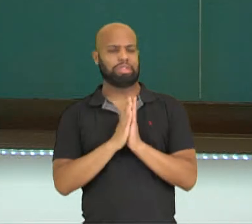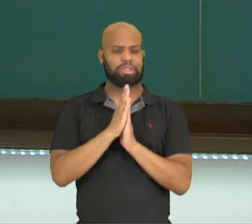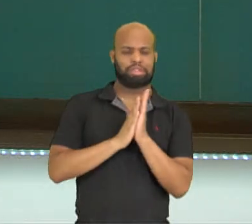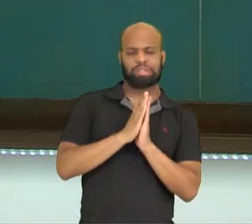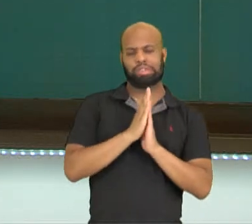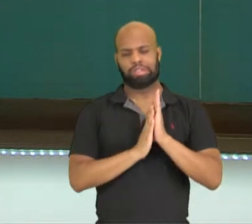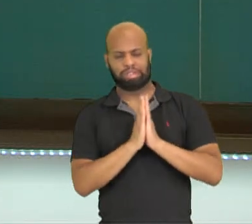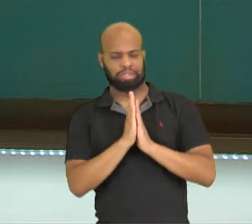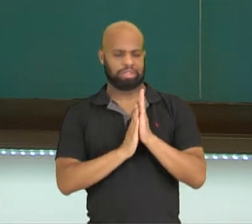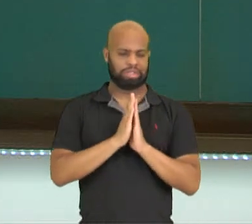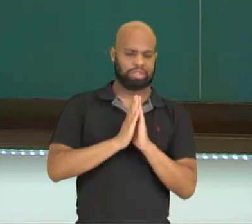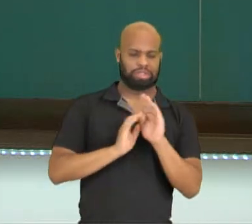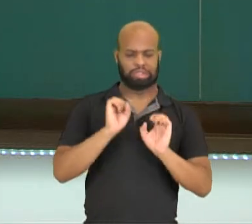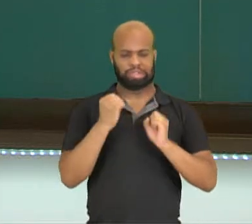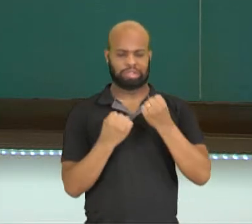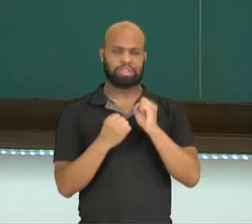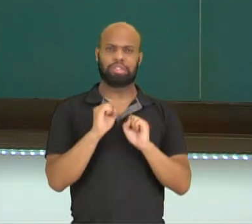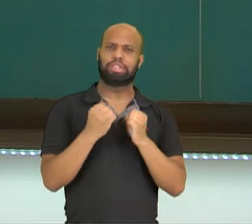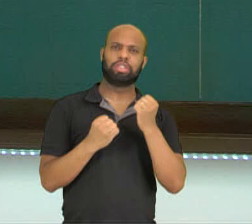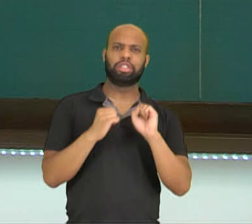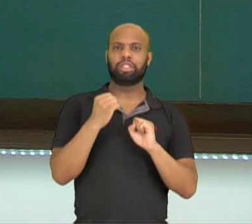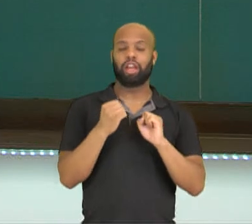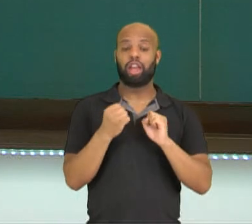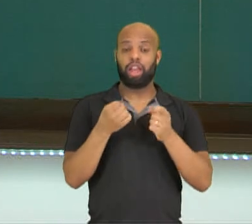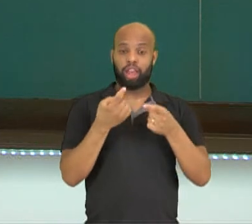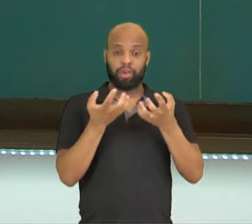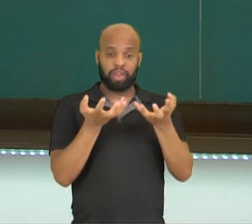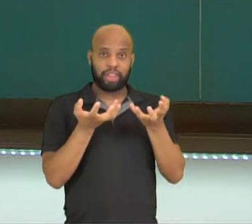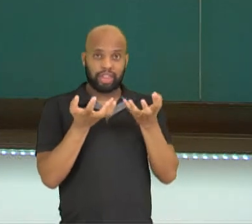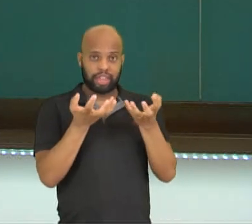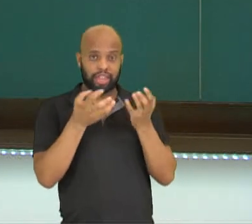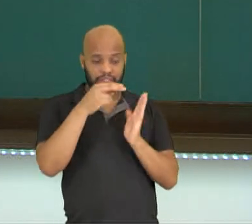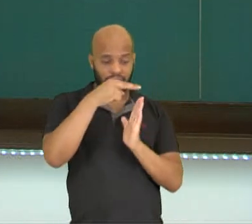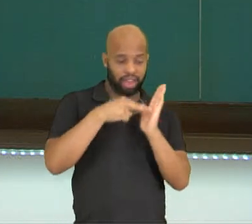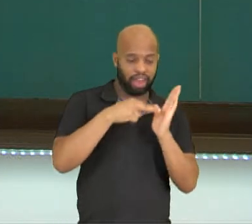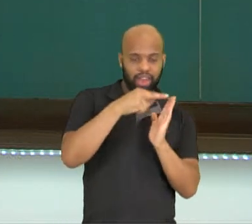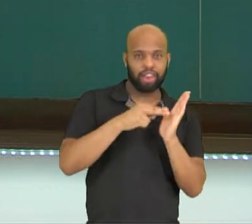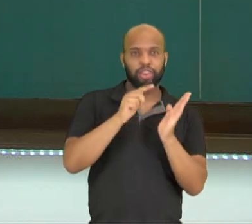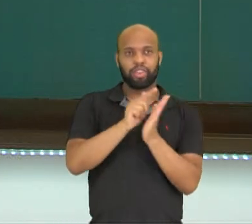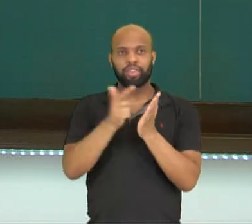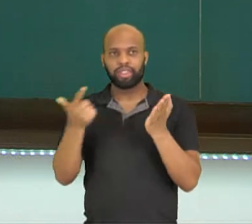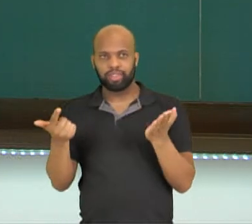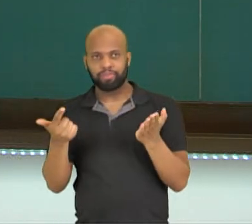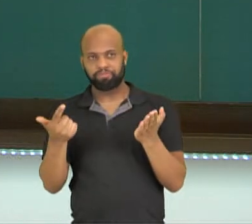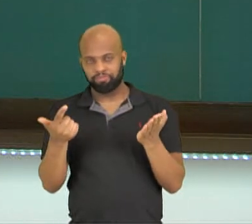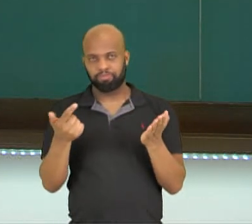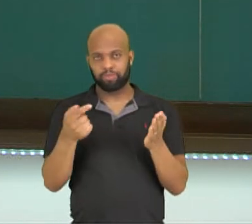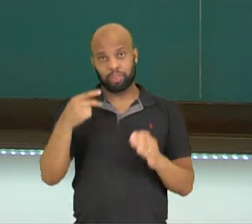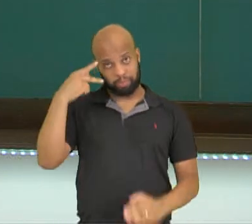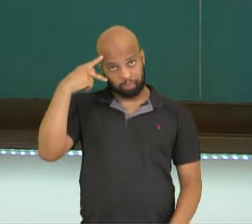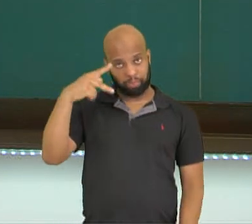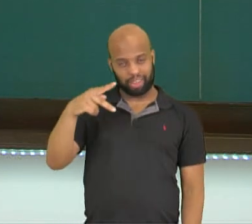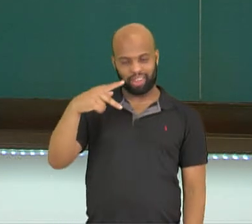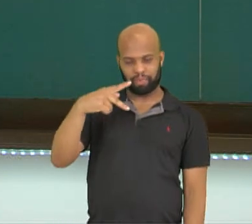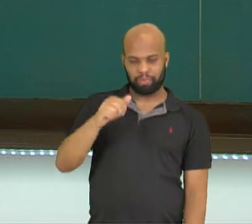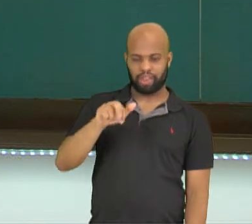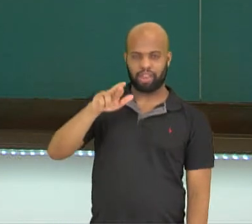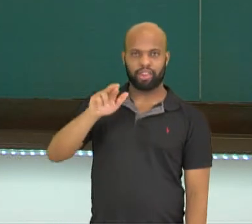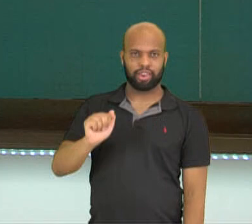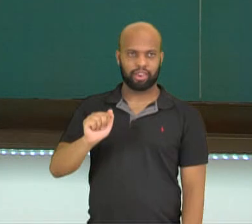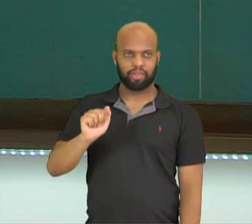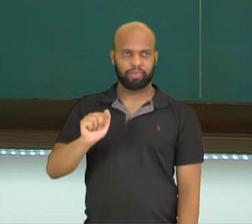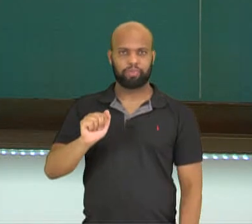Tá? Para ler os jornais. Eu não preciso colocar uma preposição ali, só uso, quer dizer, um artigo, só uso